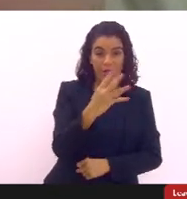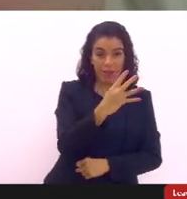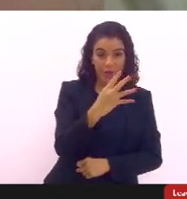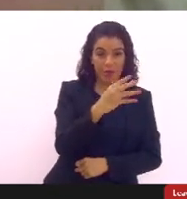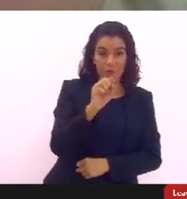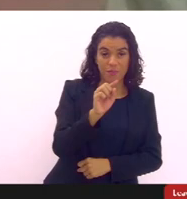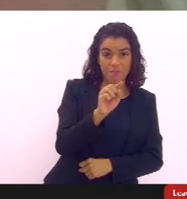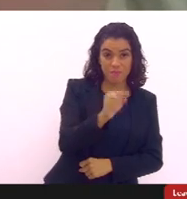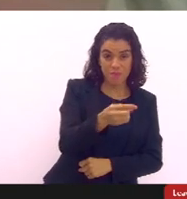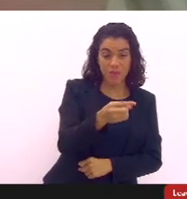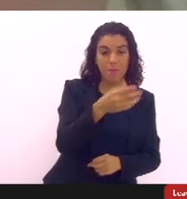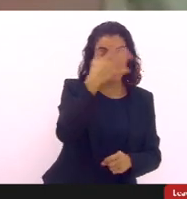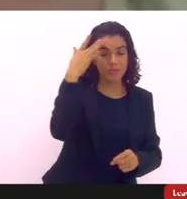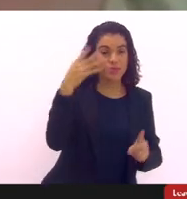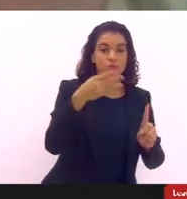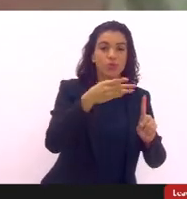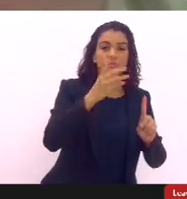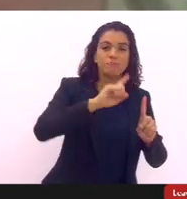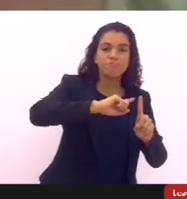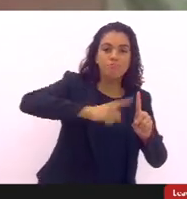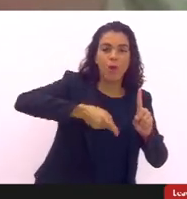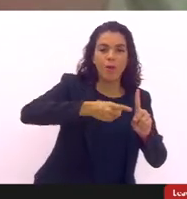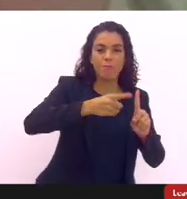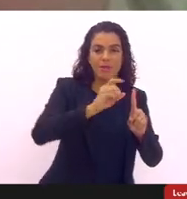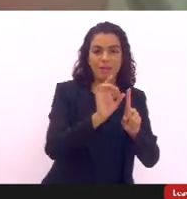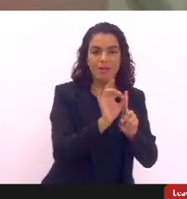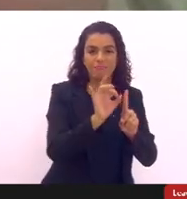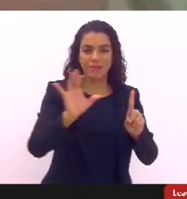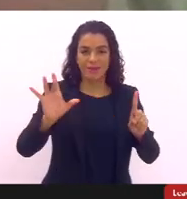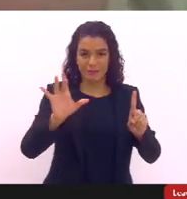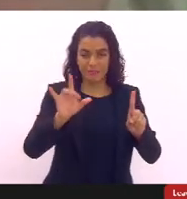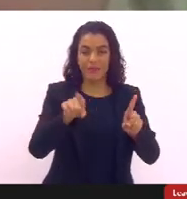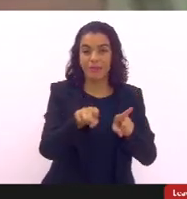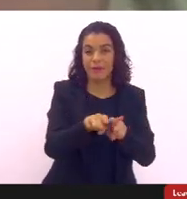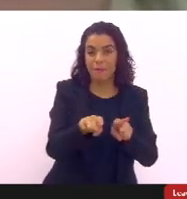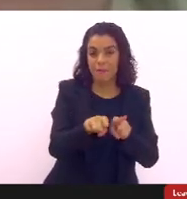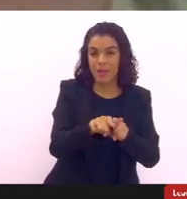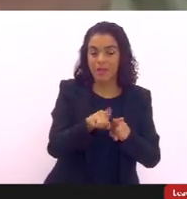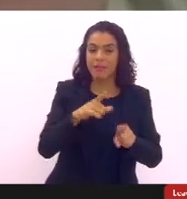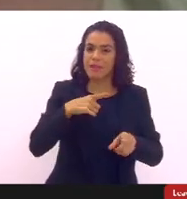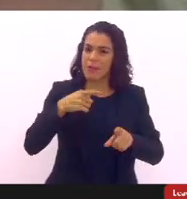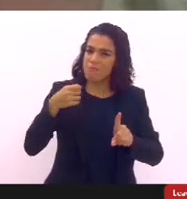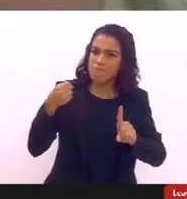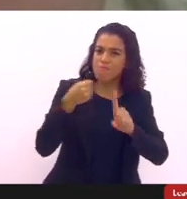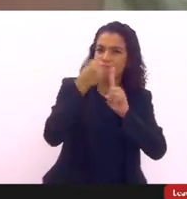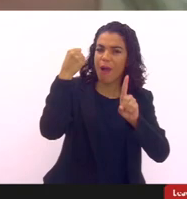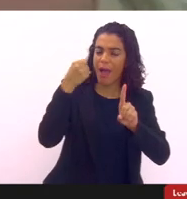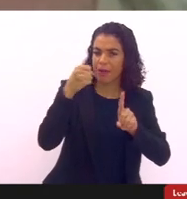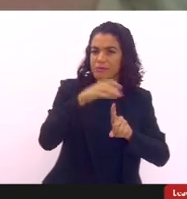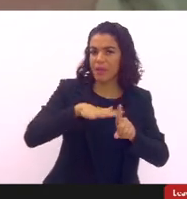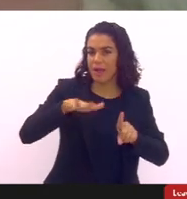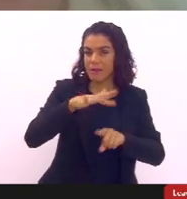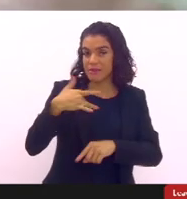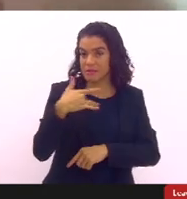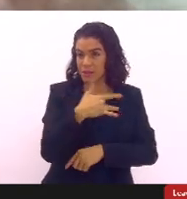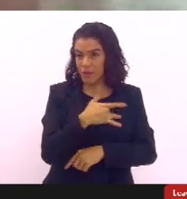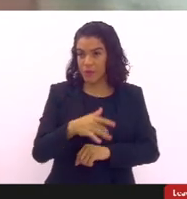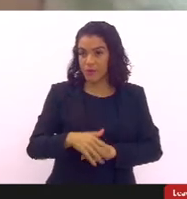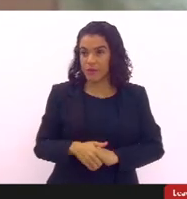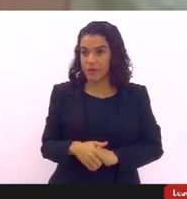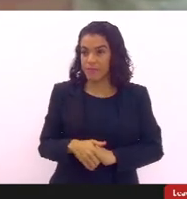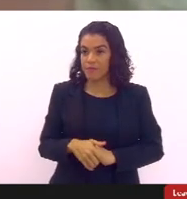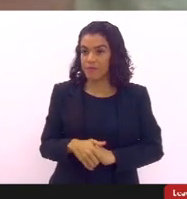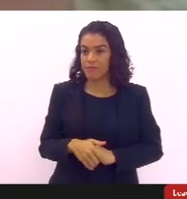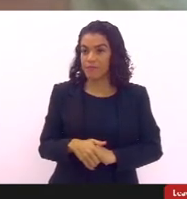mil privados de liberdade e um número de vagas bastante menor, que tem impacto nas condições de saúde.